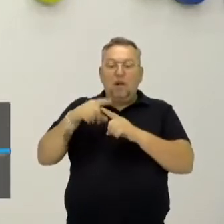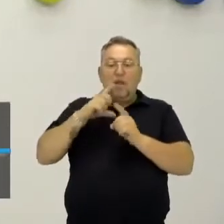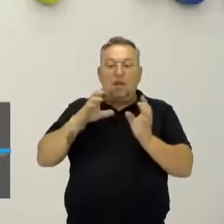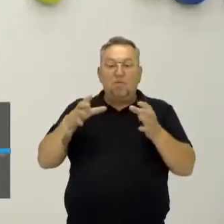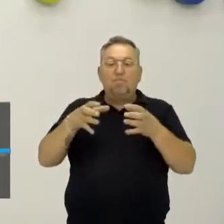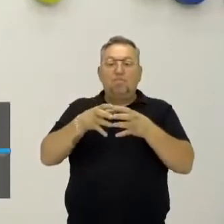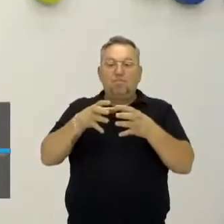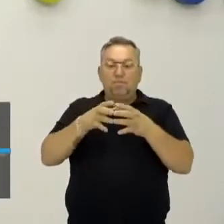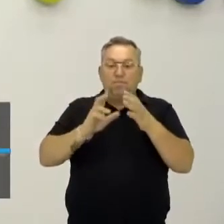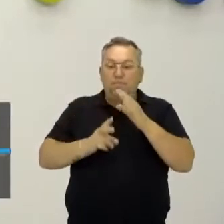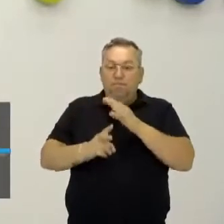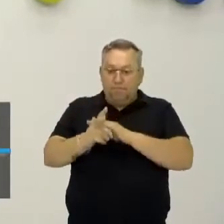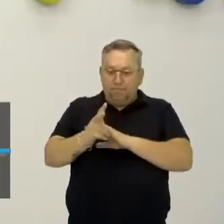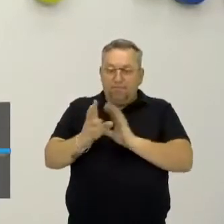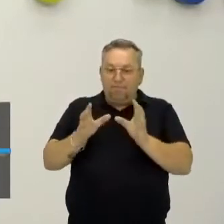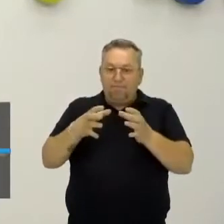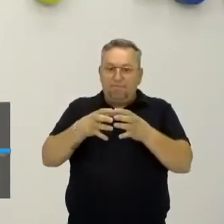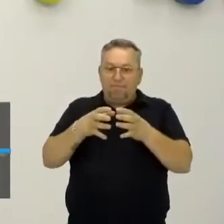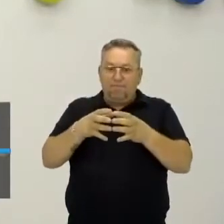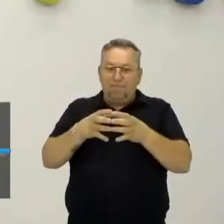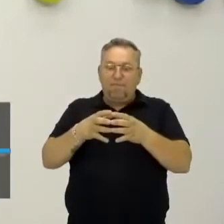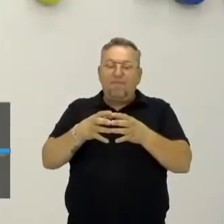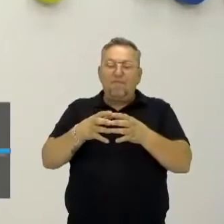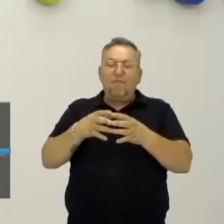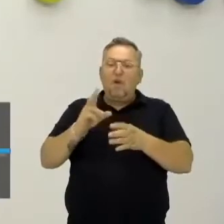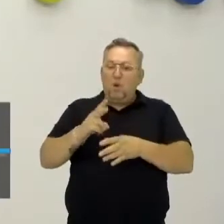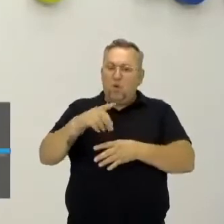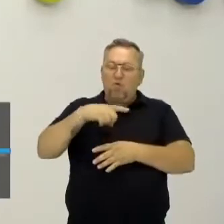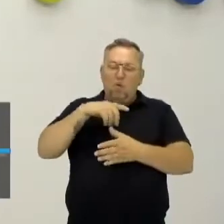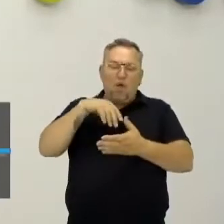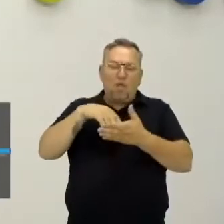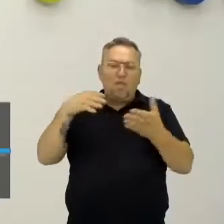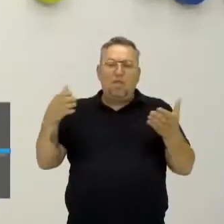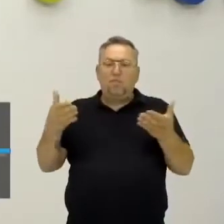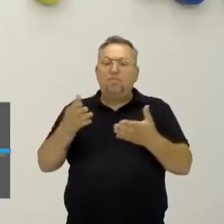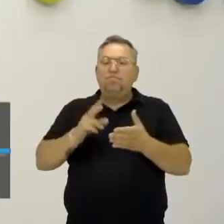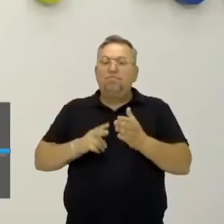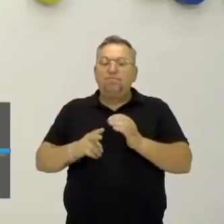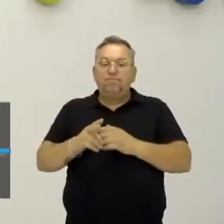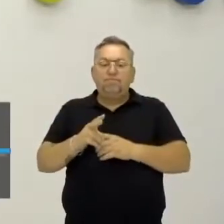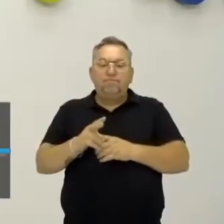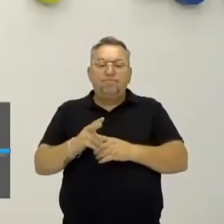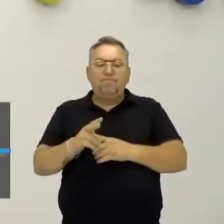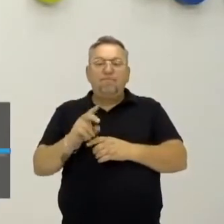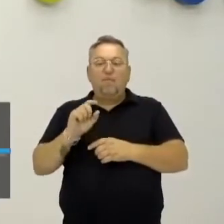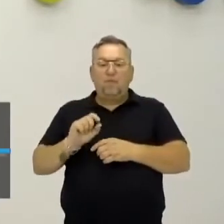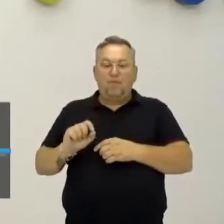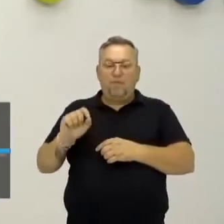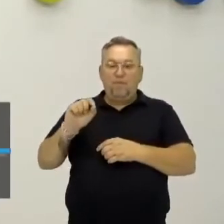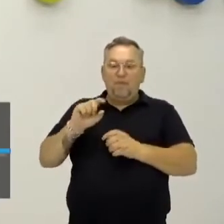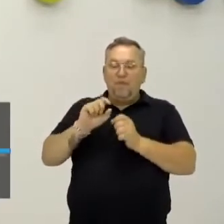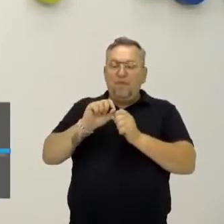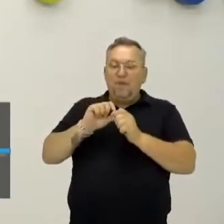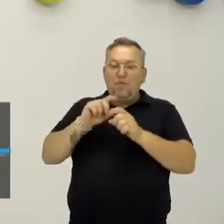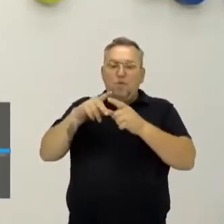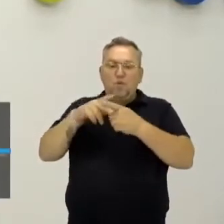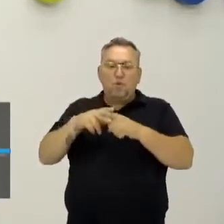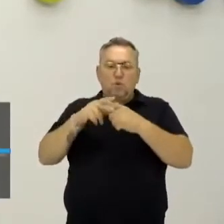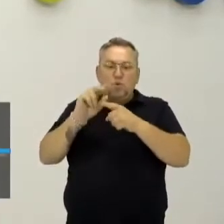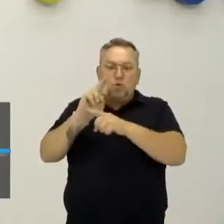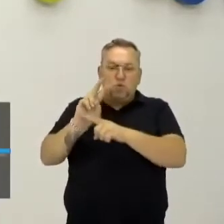comunidade remanescente, que é uma comunidade de quilombola, que ainda ela continua fazendo a manutenção